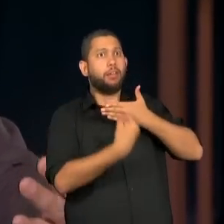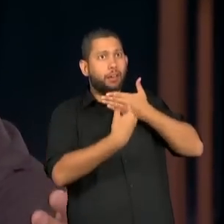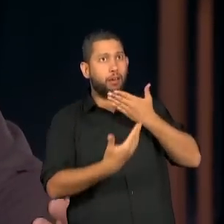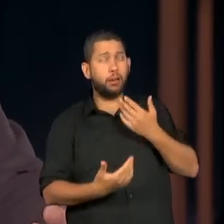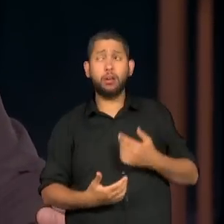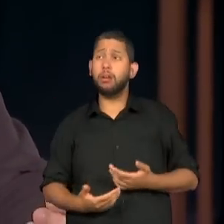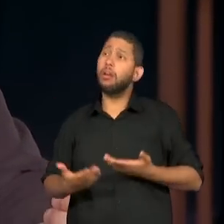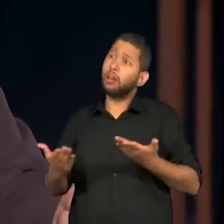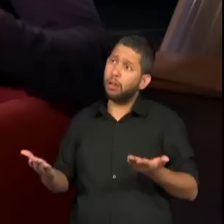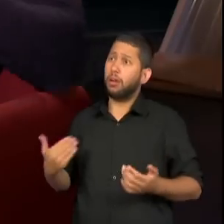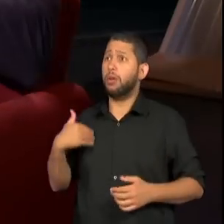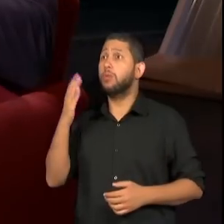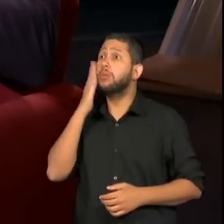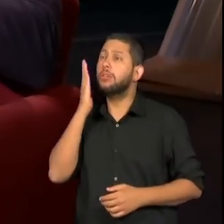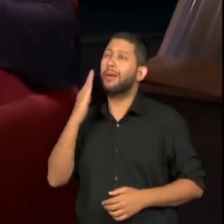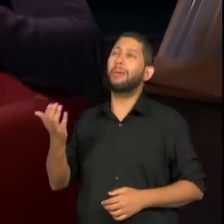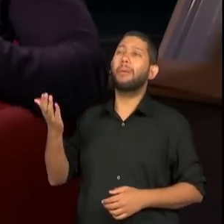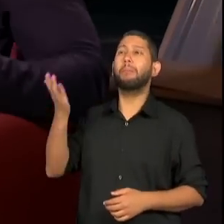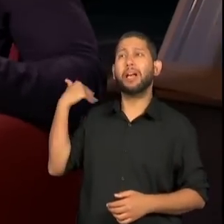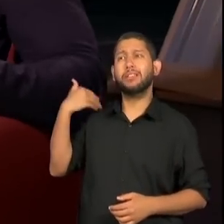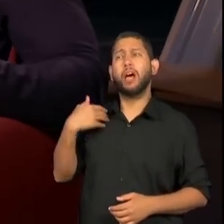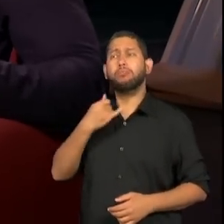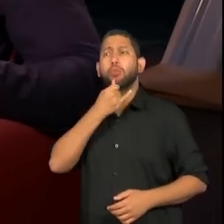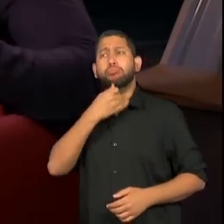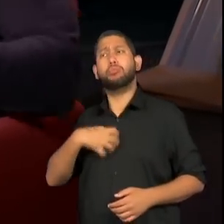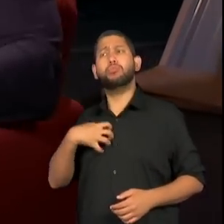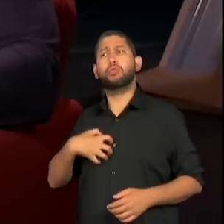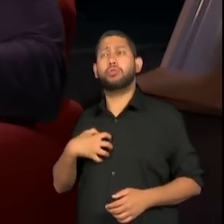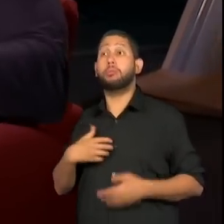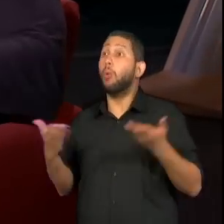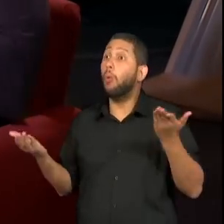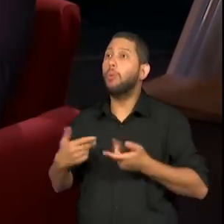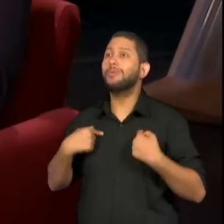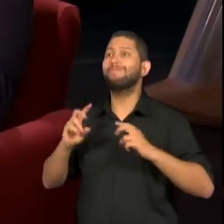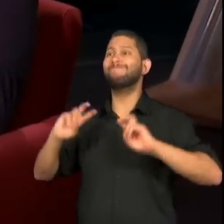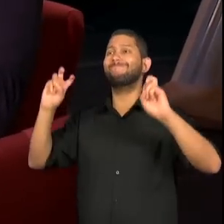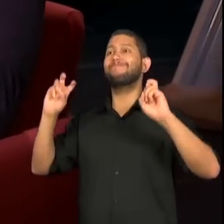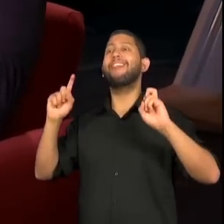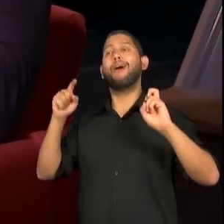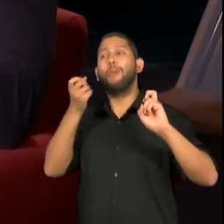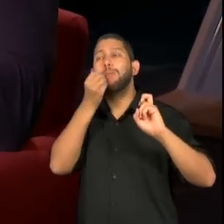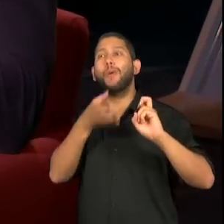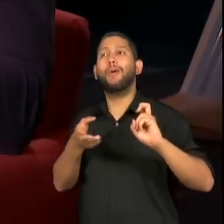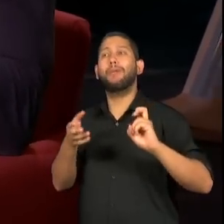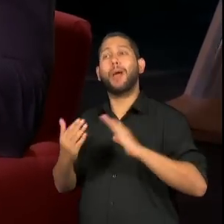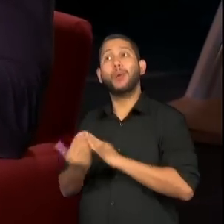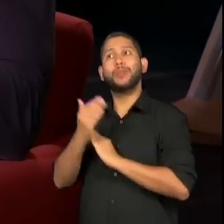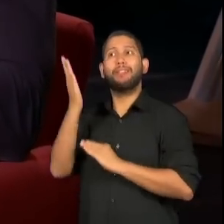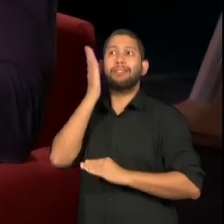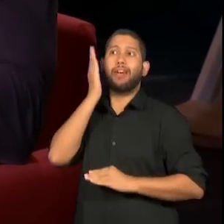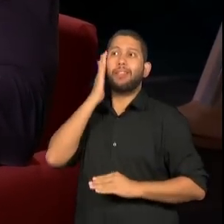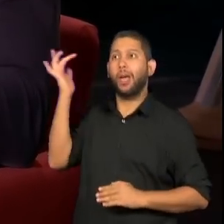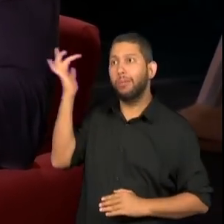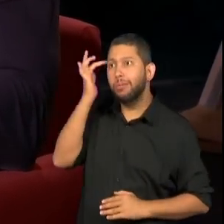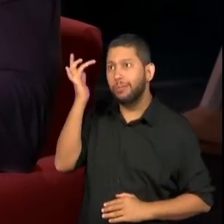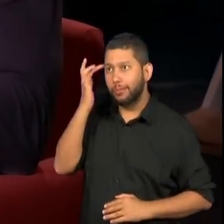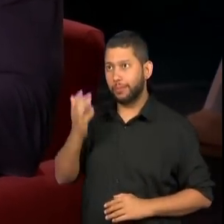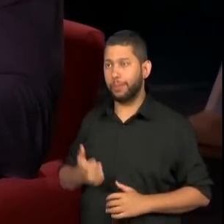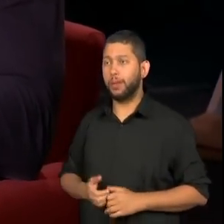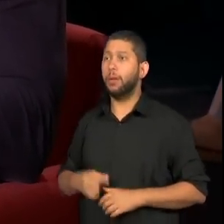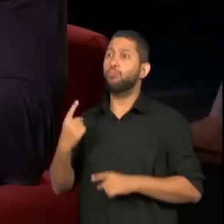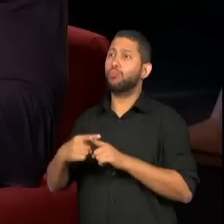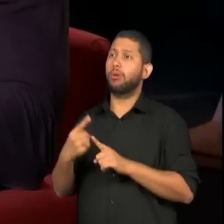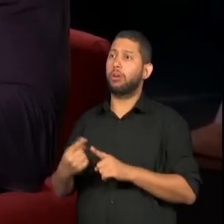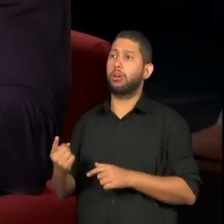uma parada também, cara. Na época eu lamentei, mas hoje eu vejo o aprendizado que eu tive. Sim. Porque enquanto eu não tinha